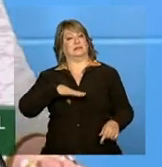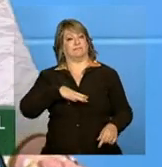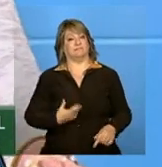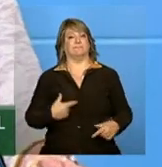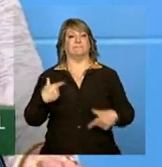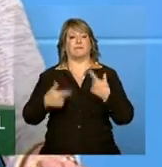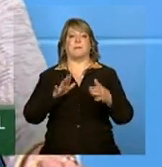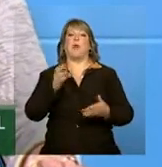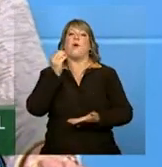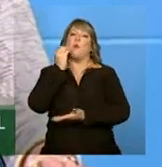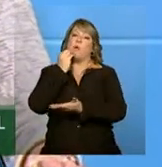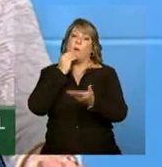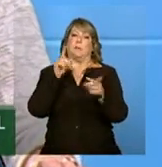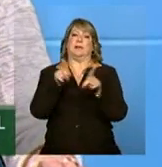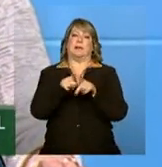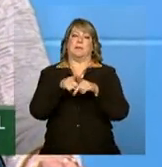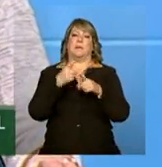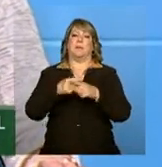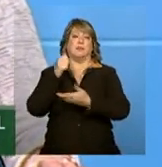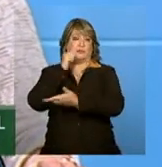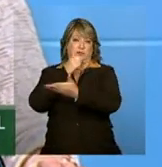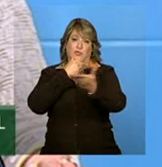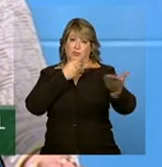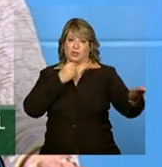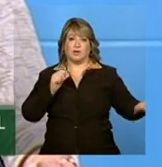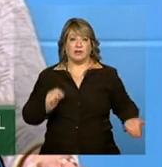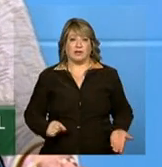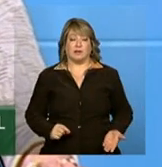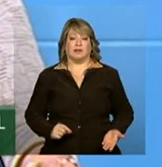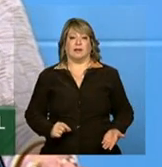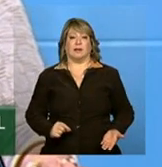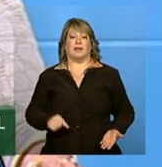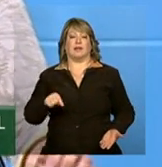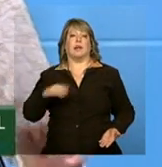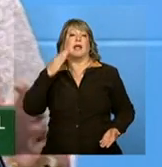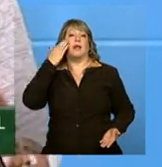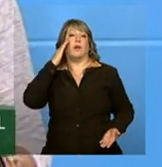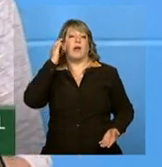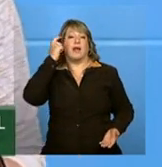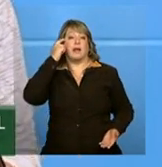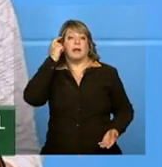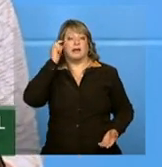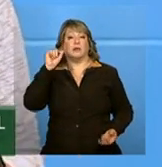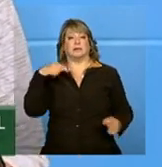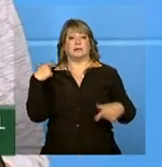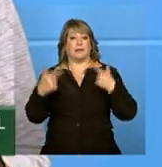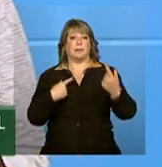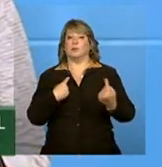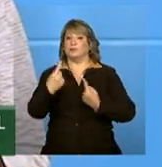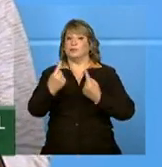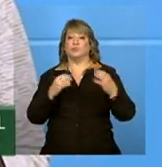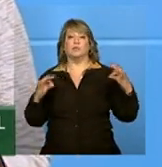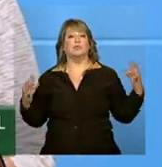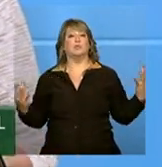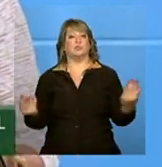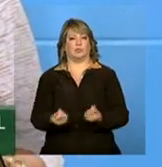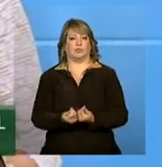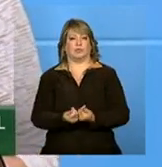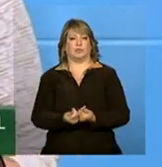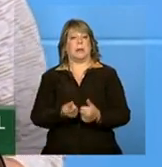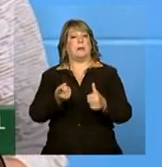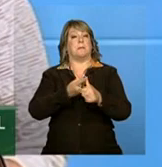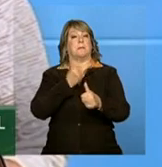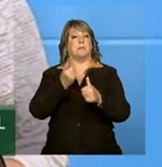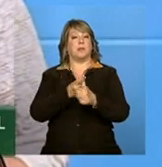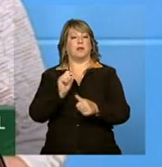também uma oportunidade, porque, senhoras e senhores, a conscientização trabalha em mão dupla. Em primeiro lugar, vamos ver